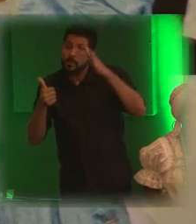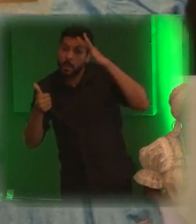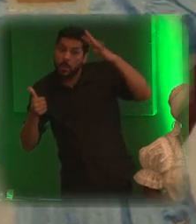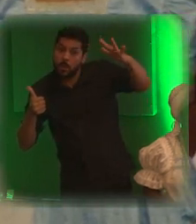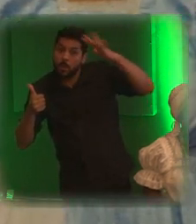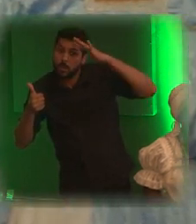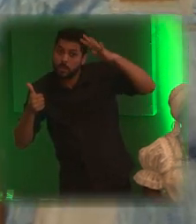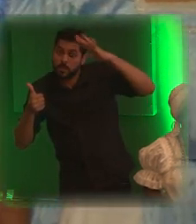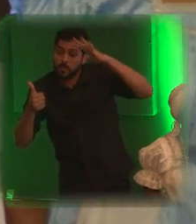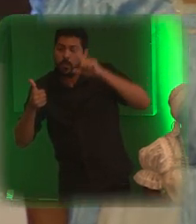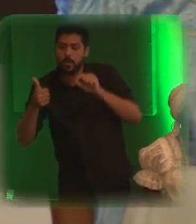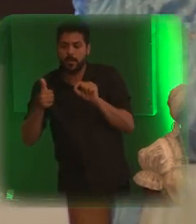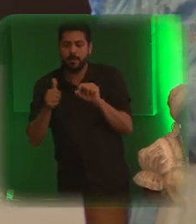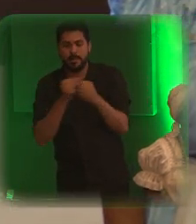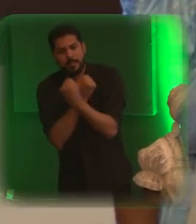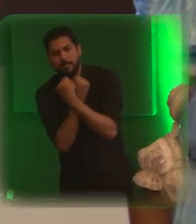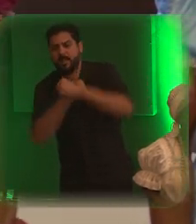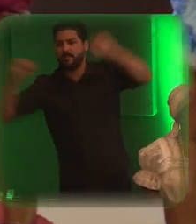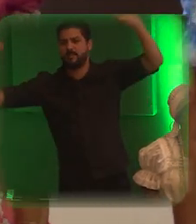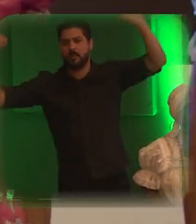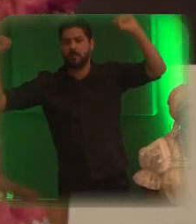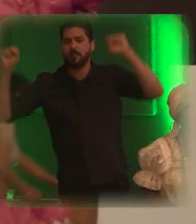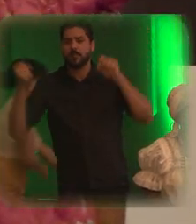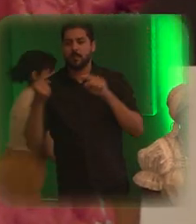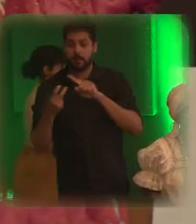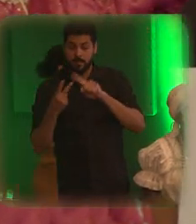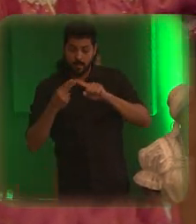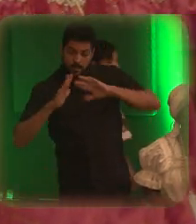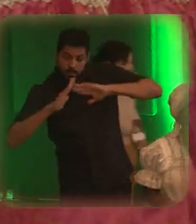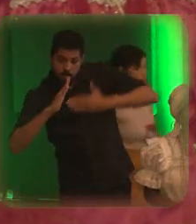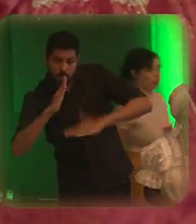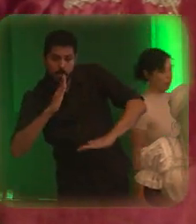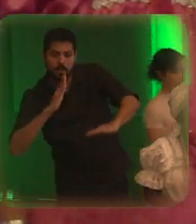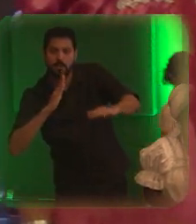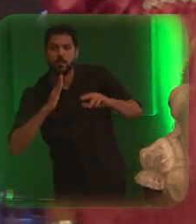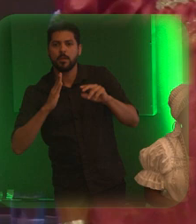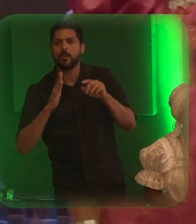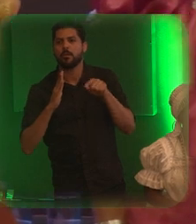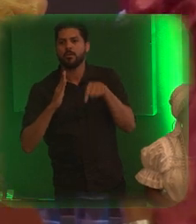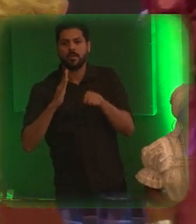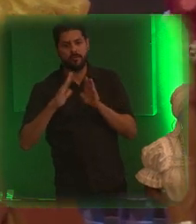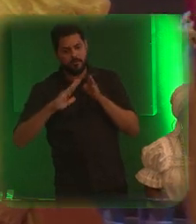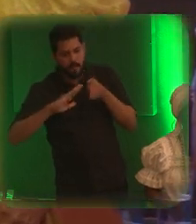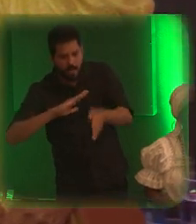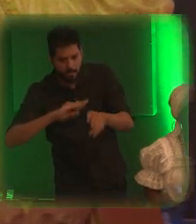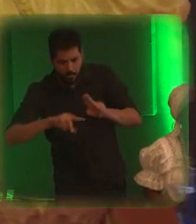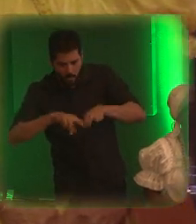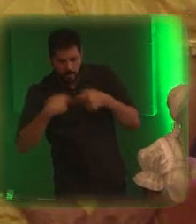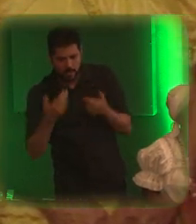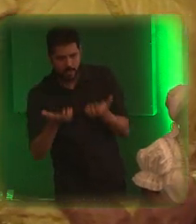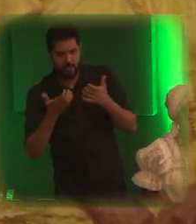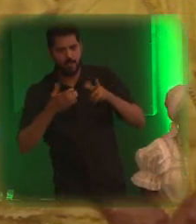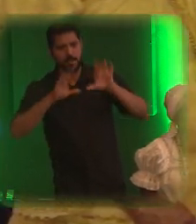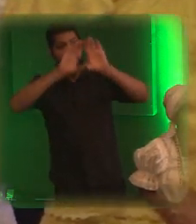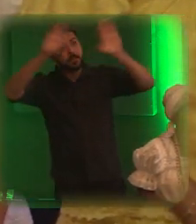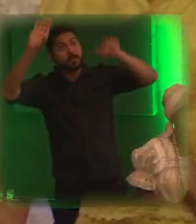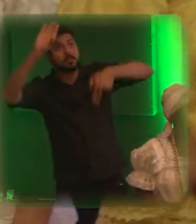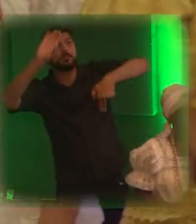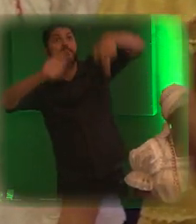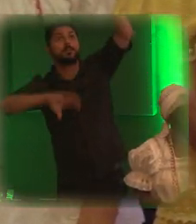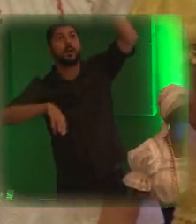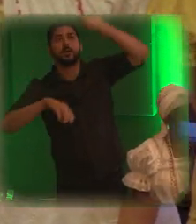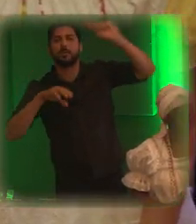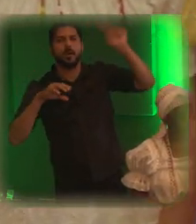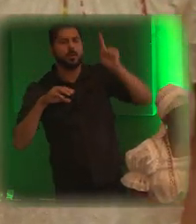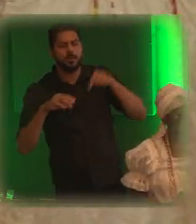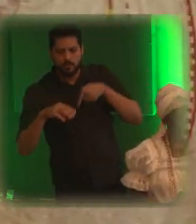a teologia da prosperidade. Você não vai a um terreiro de Candomblé porque quer ir para o céu. Você vai para o terreiro de Candomblé porque está doente.